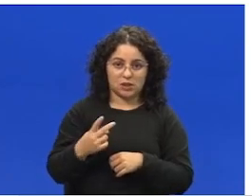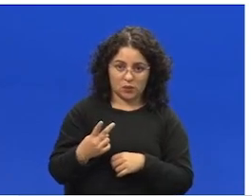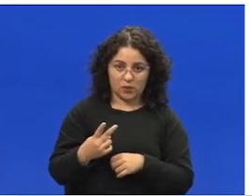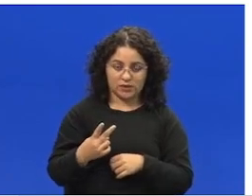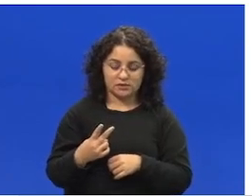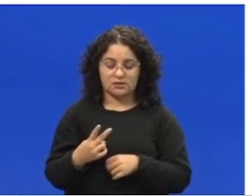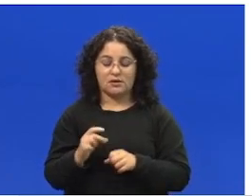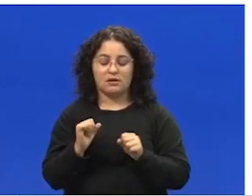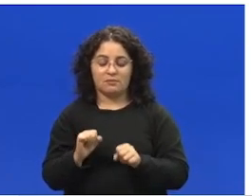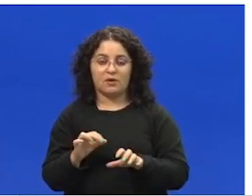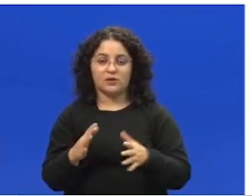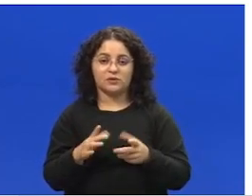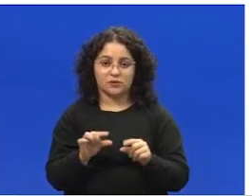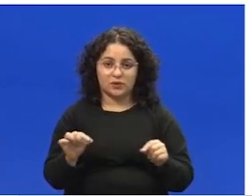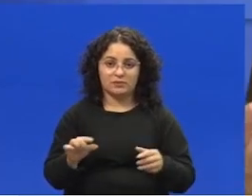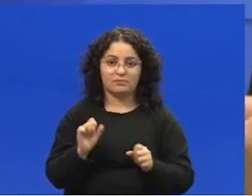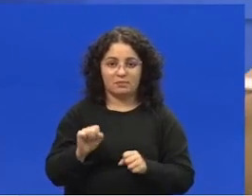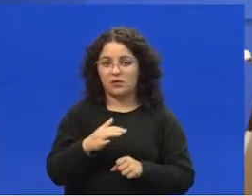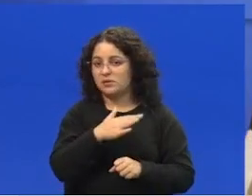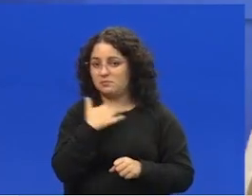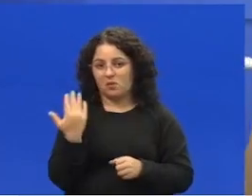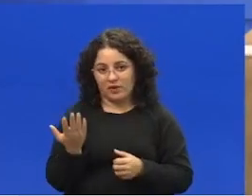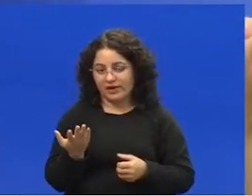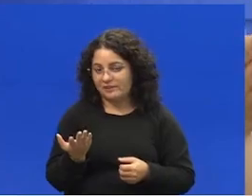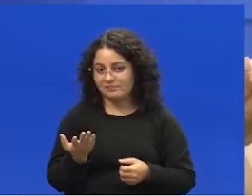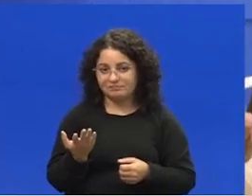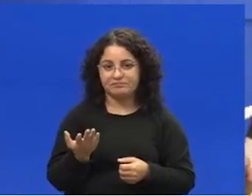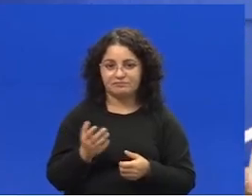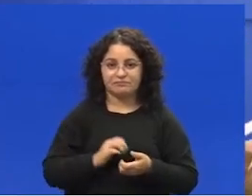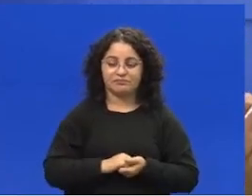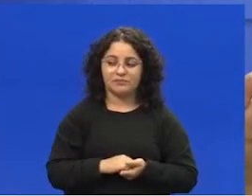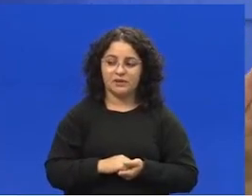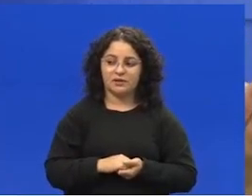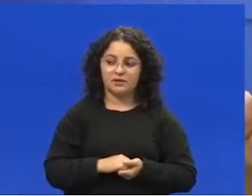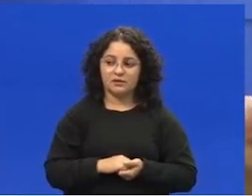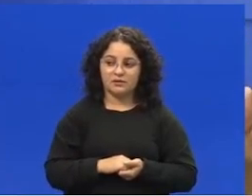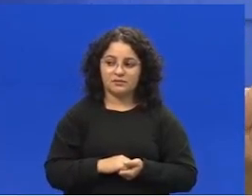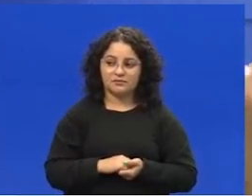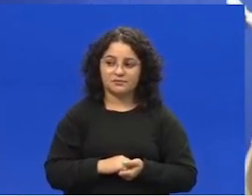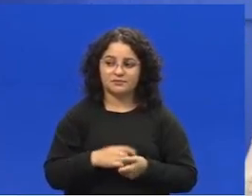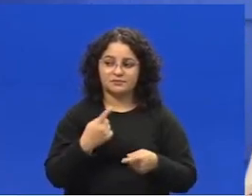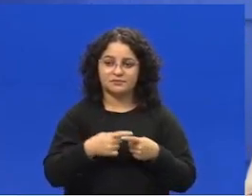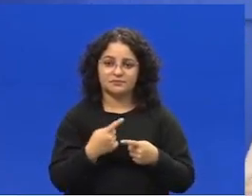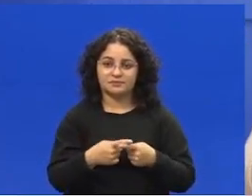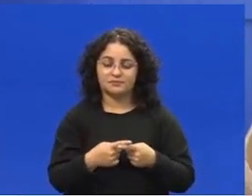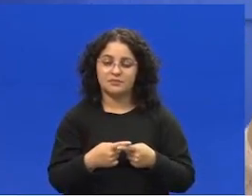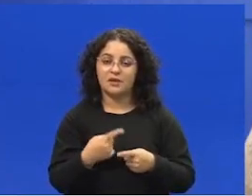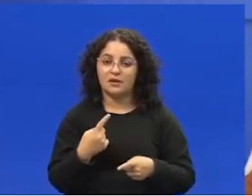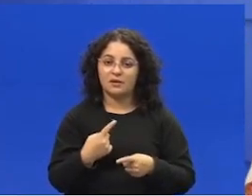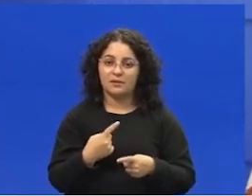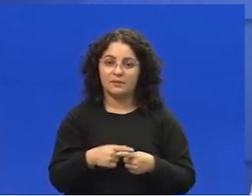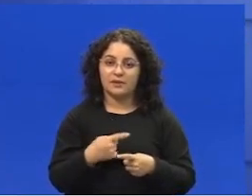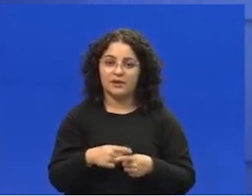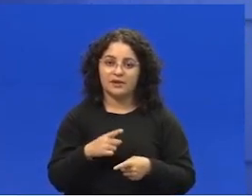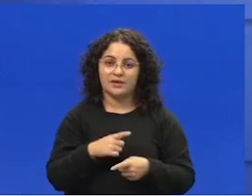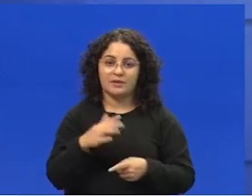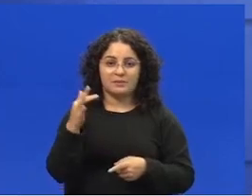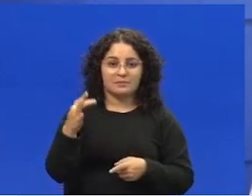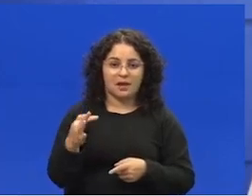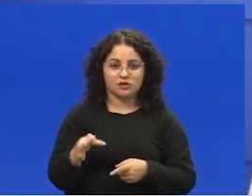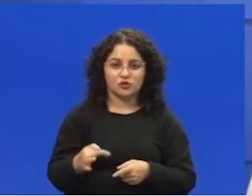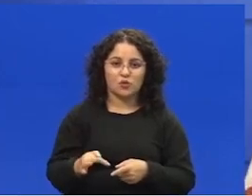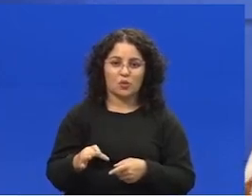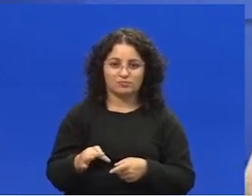eu posso, inclusive, ter uma morte naquele local, justamente por quê? Porque eu tive uma lesão no